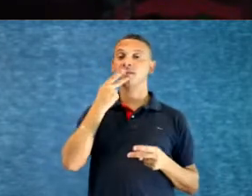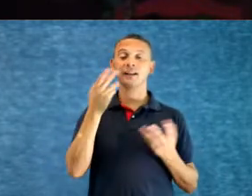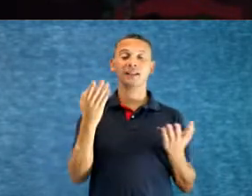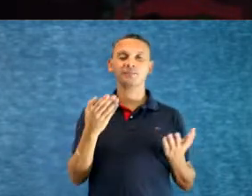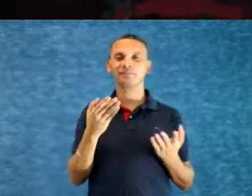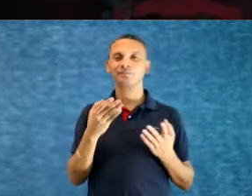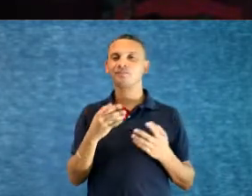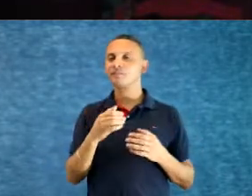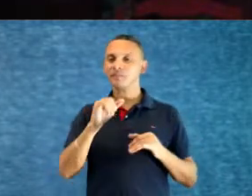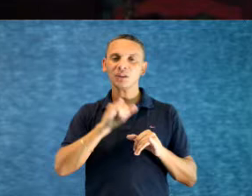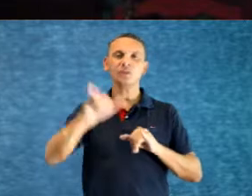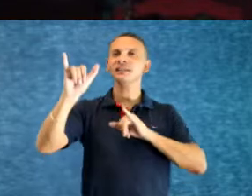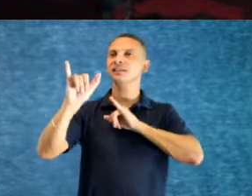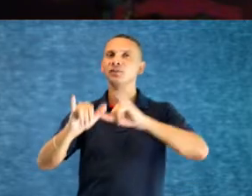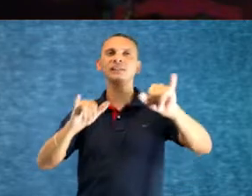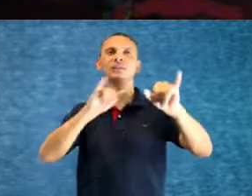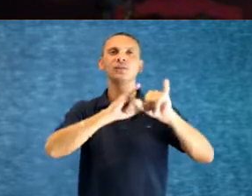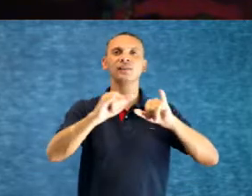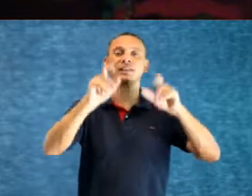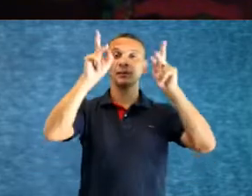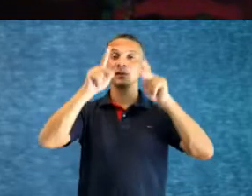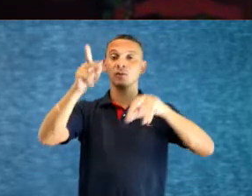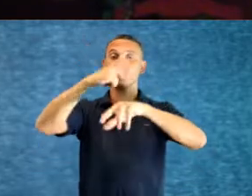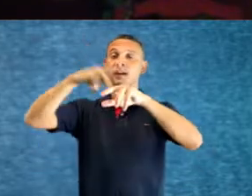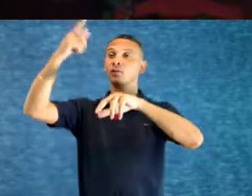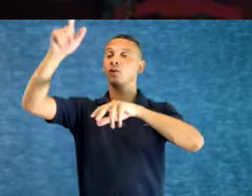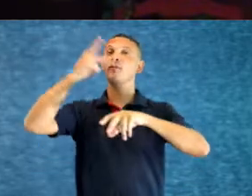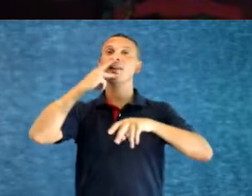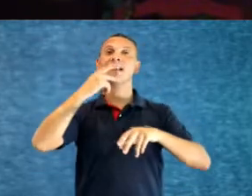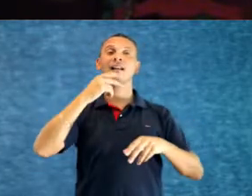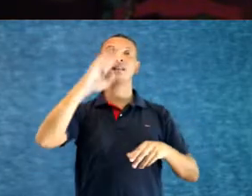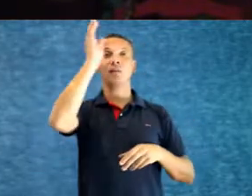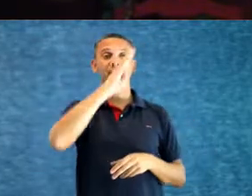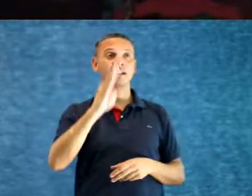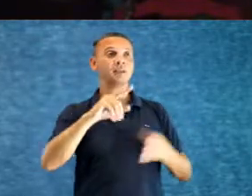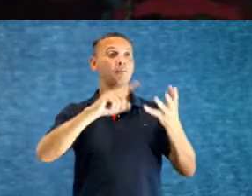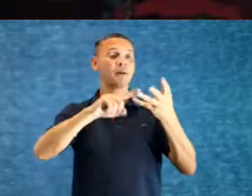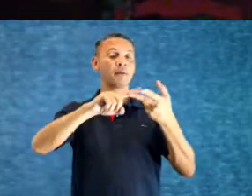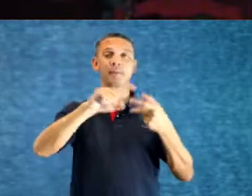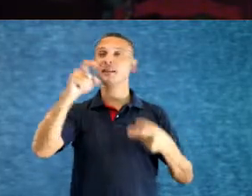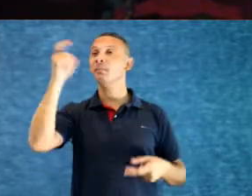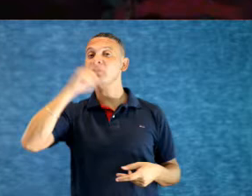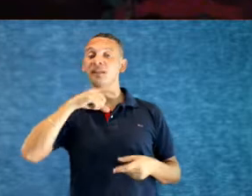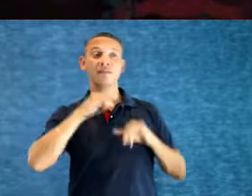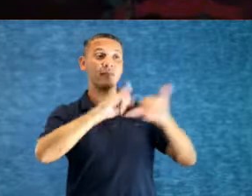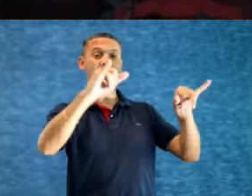Sabe, por exemplo, então, as leituras, você está me perguntando, essas leituras dela, a gente apreende, pode